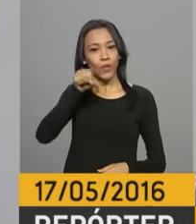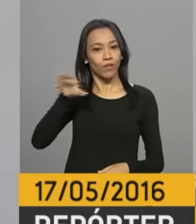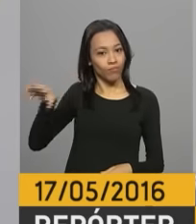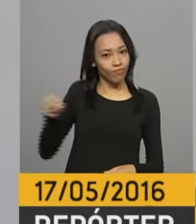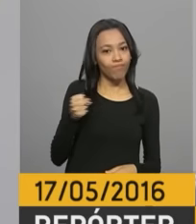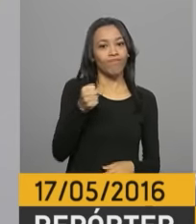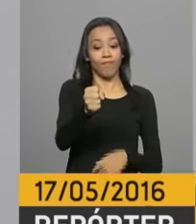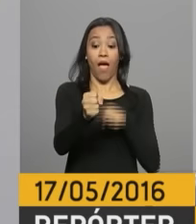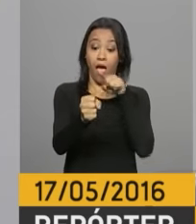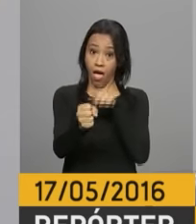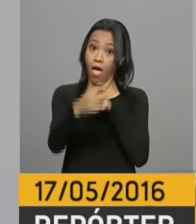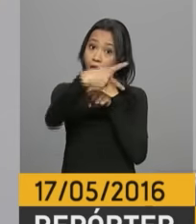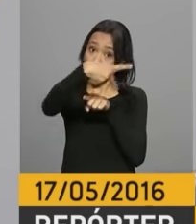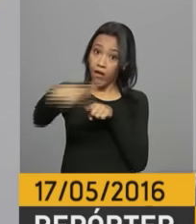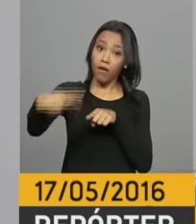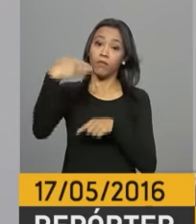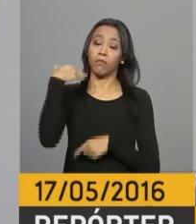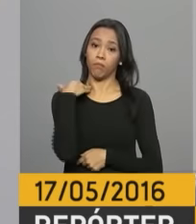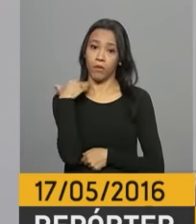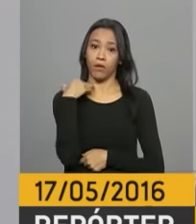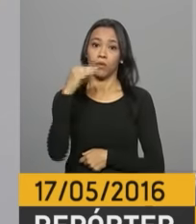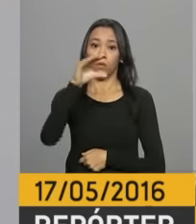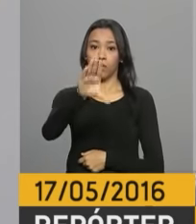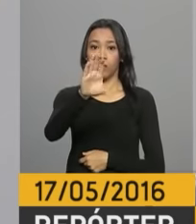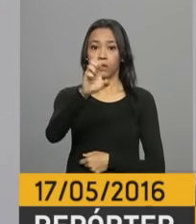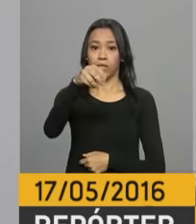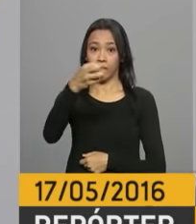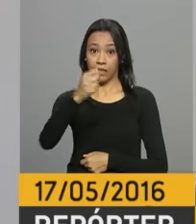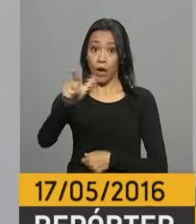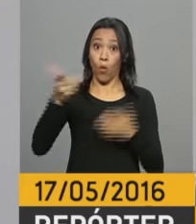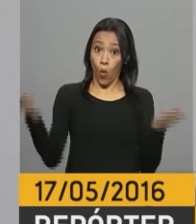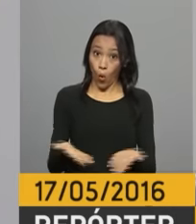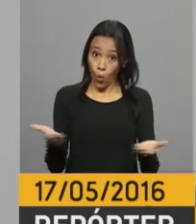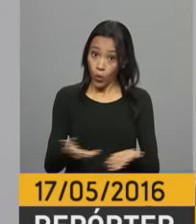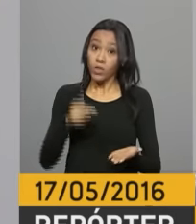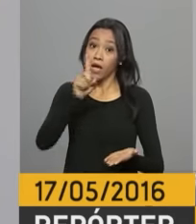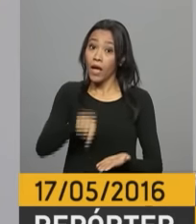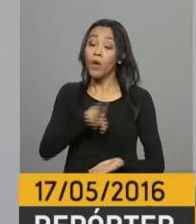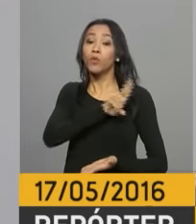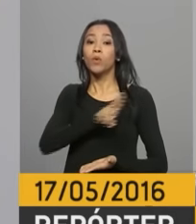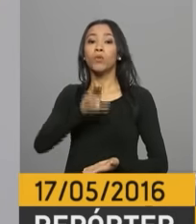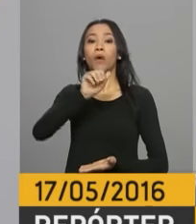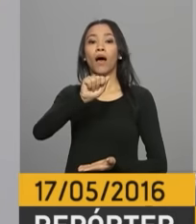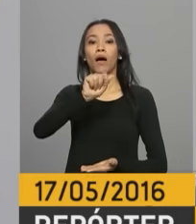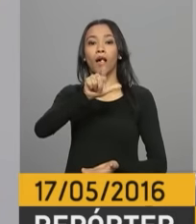O presidente do Banco Central hoje é o Alexandre Tombini.